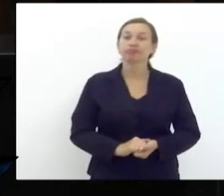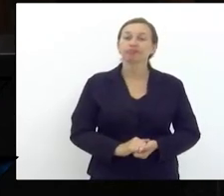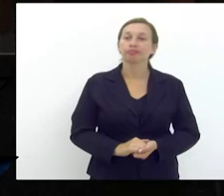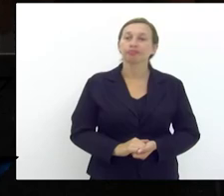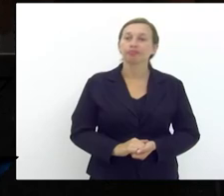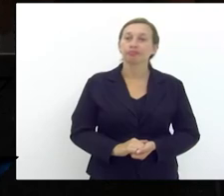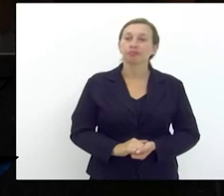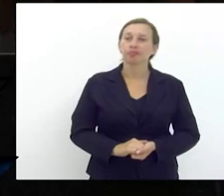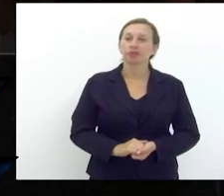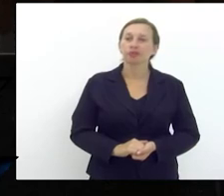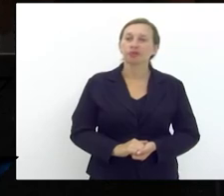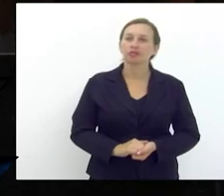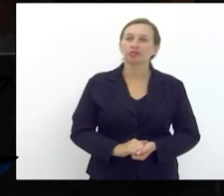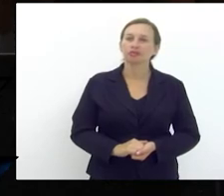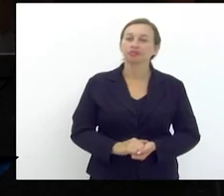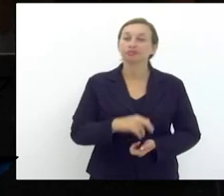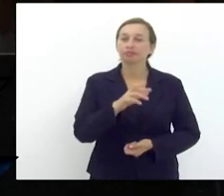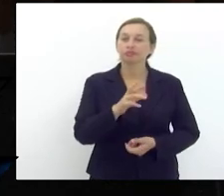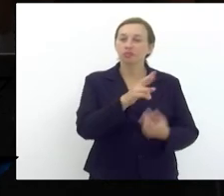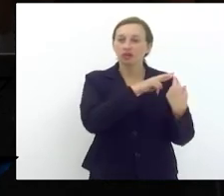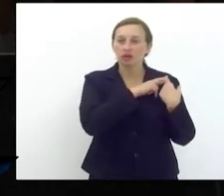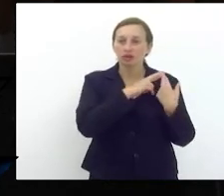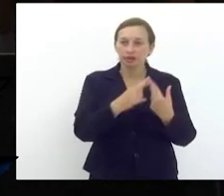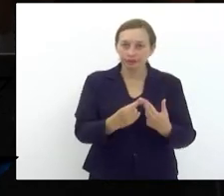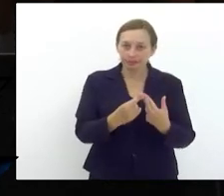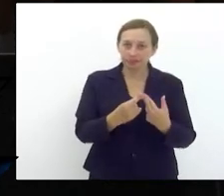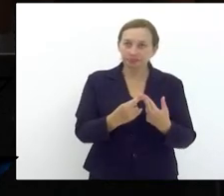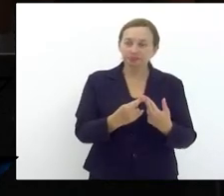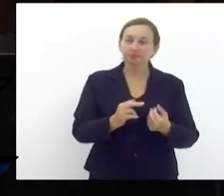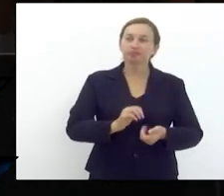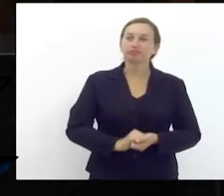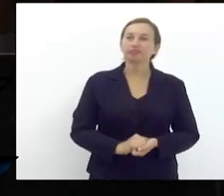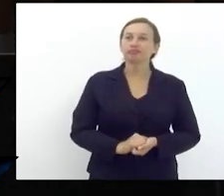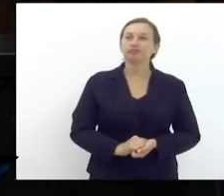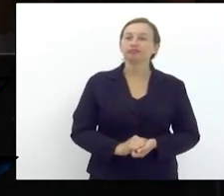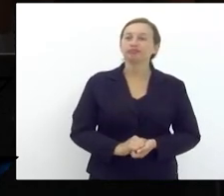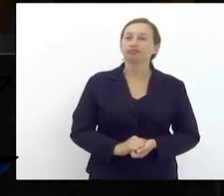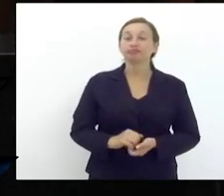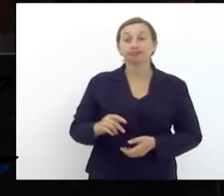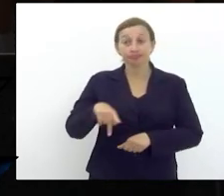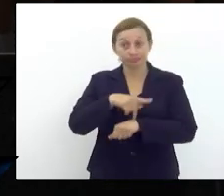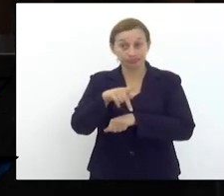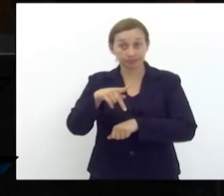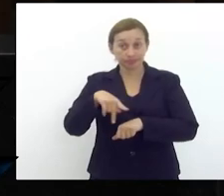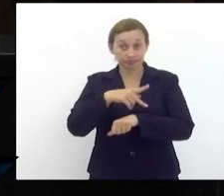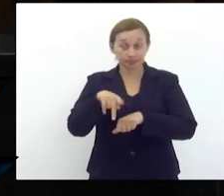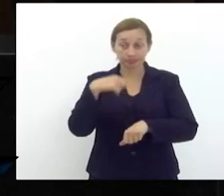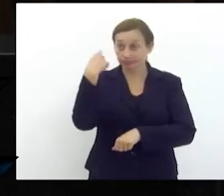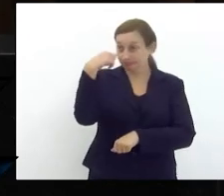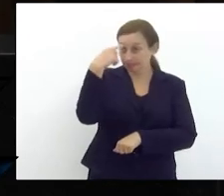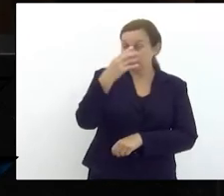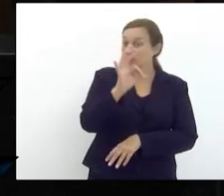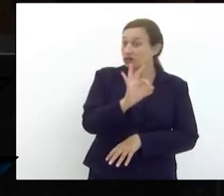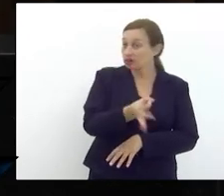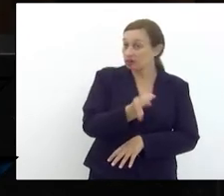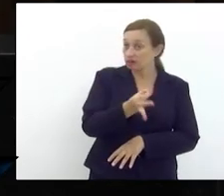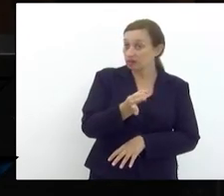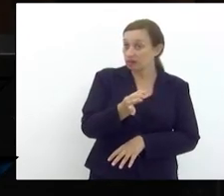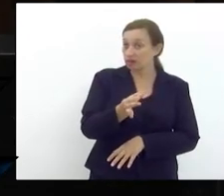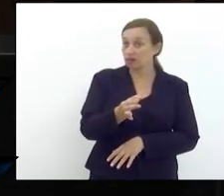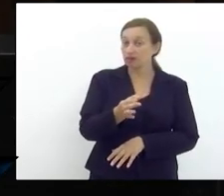trazer a responsabilidade às autoridades da Espanha justamente para que se coíba